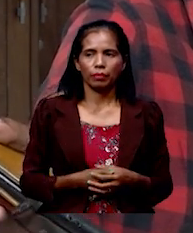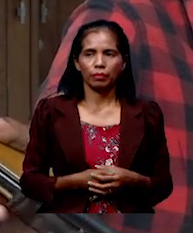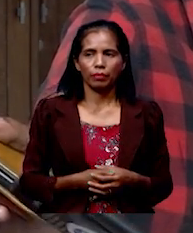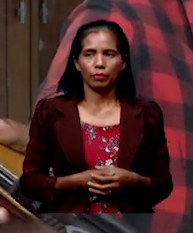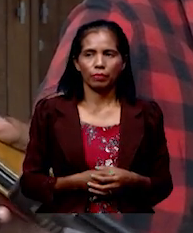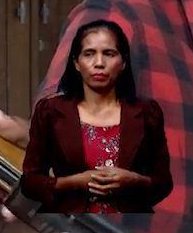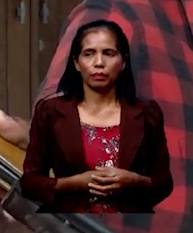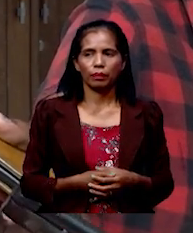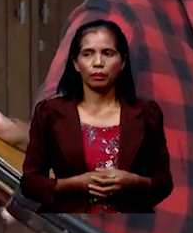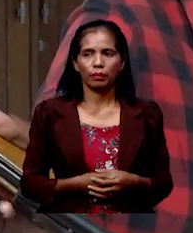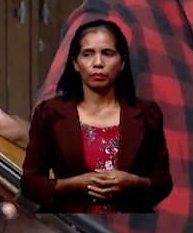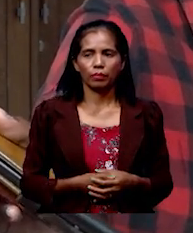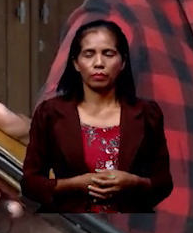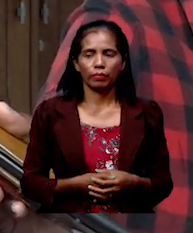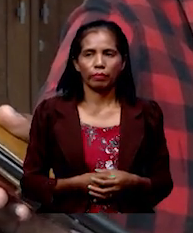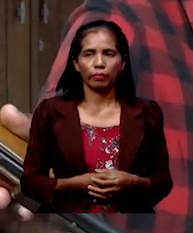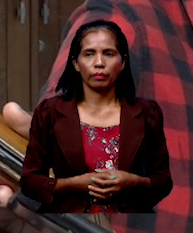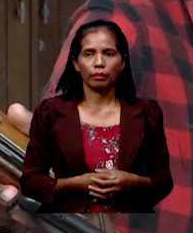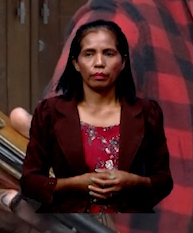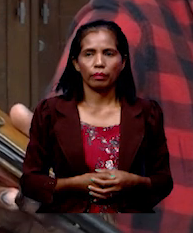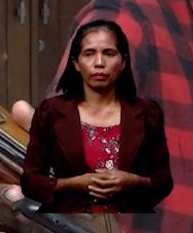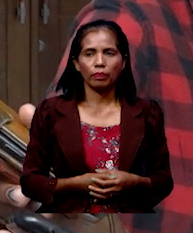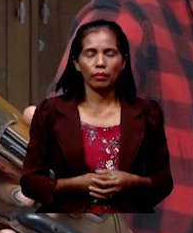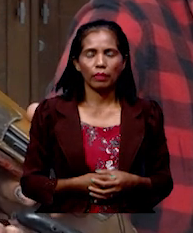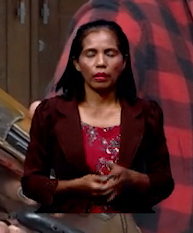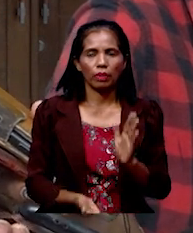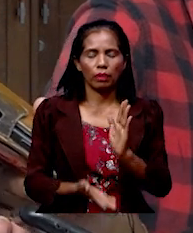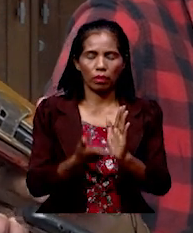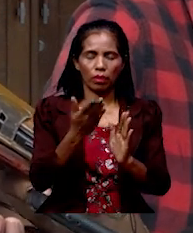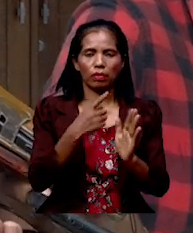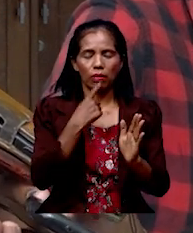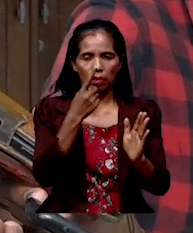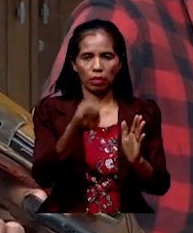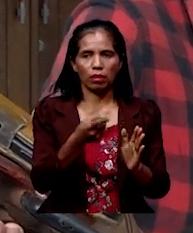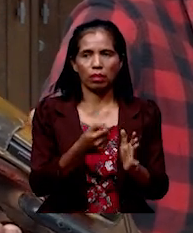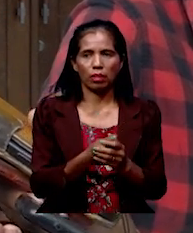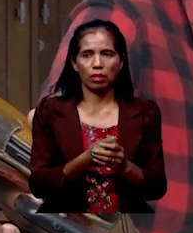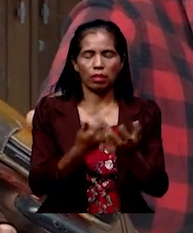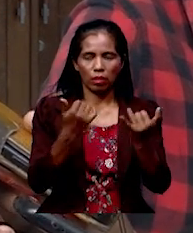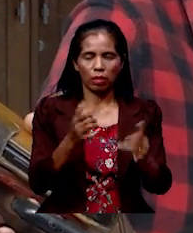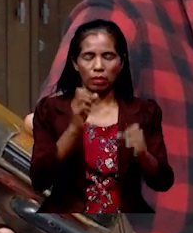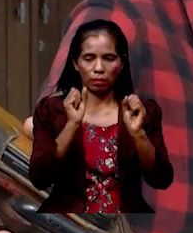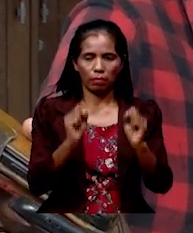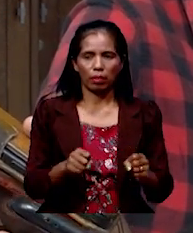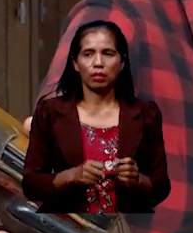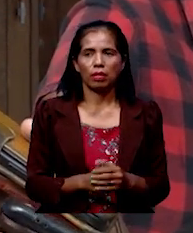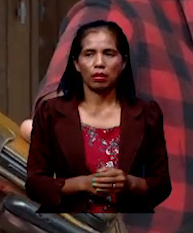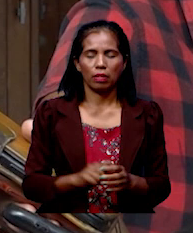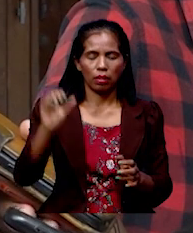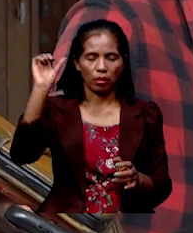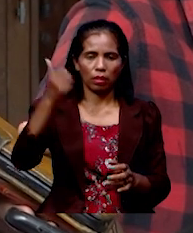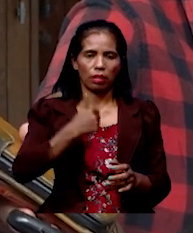Nasa né asai ponto ida kata ke ida ne merece duni ba kandidat